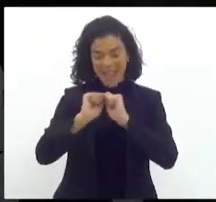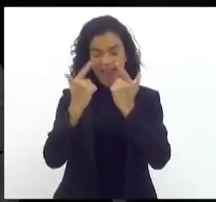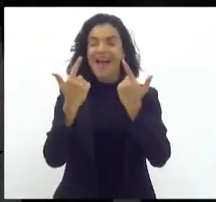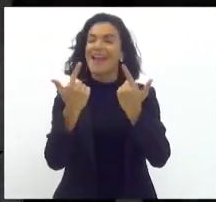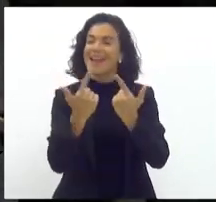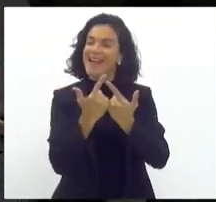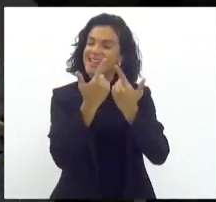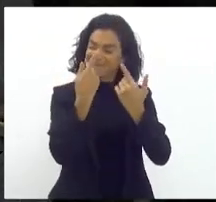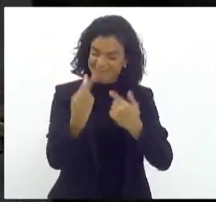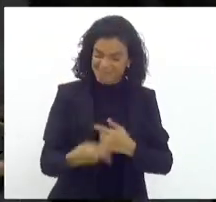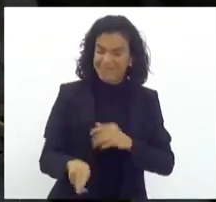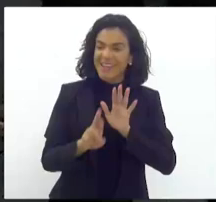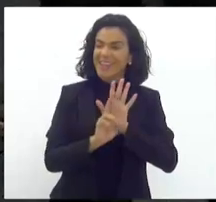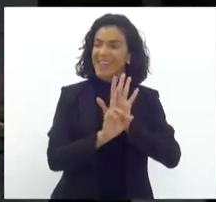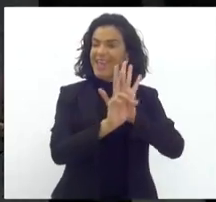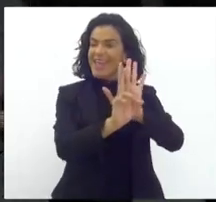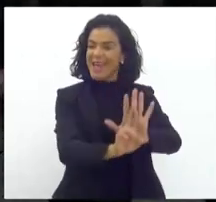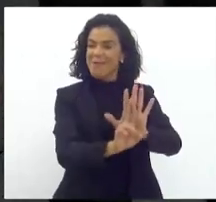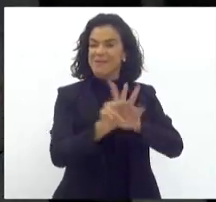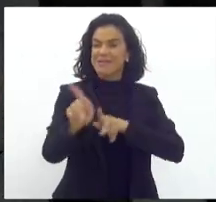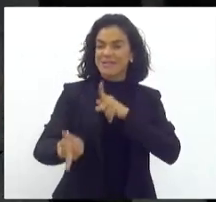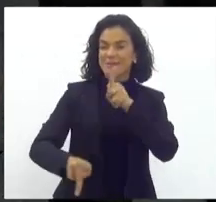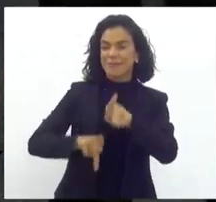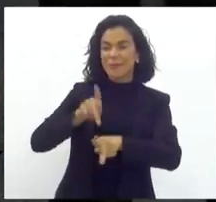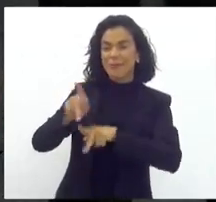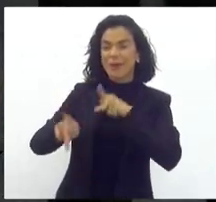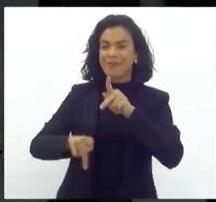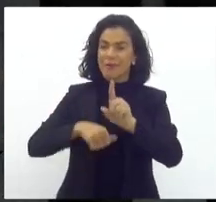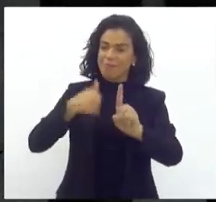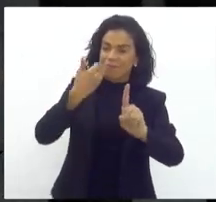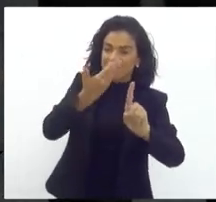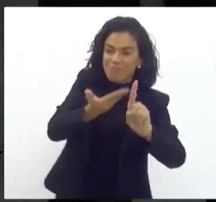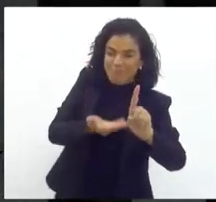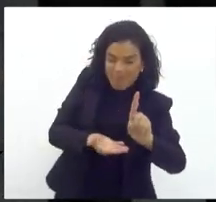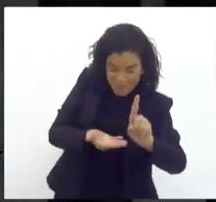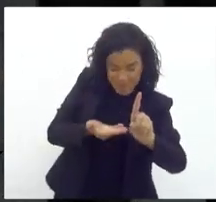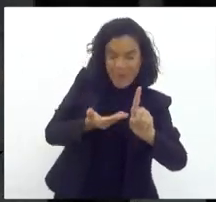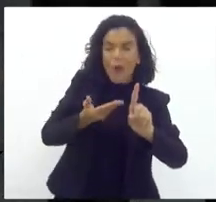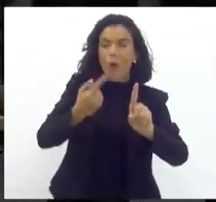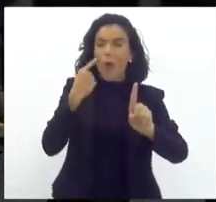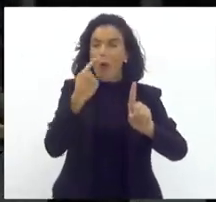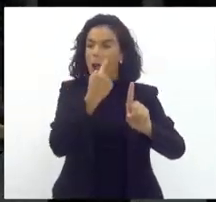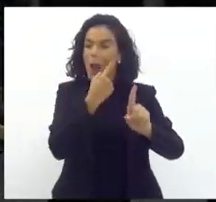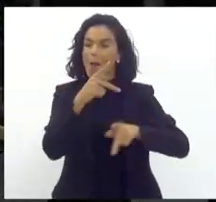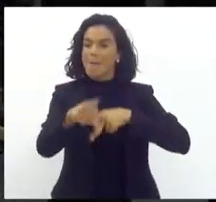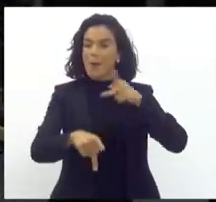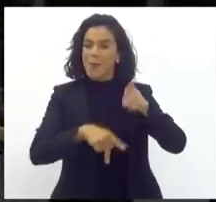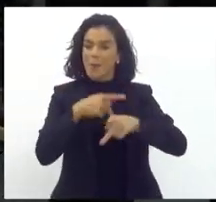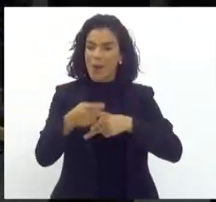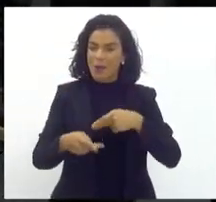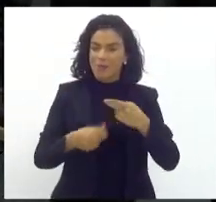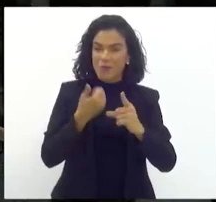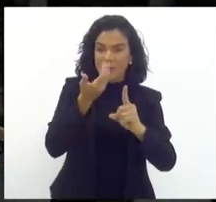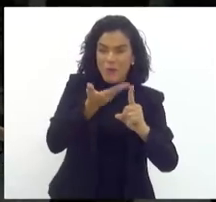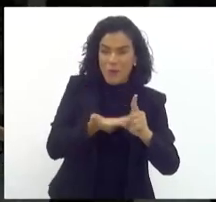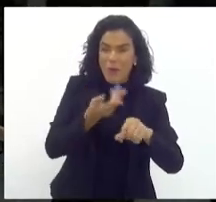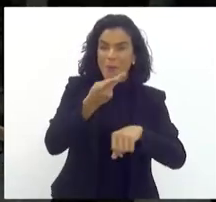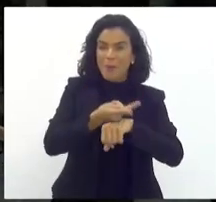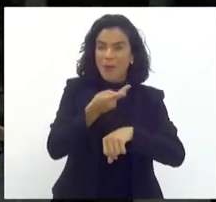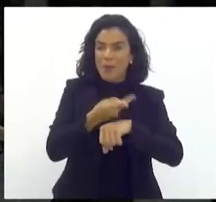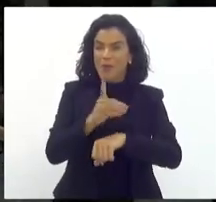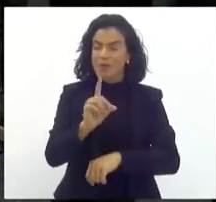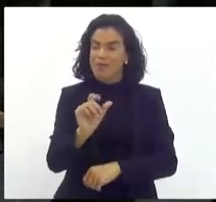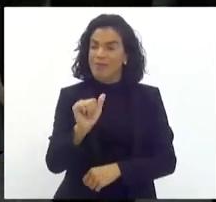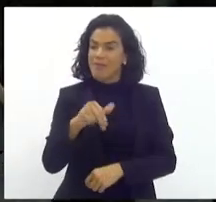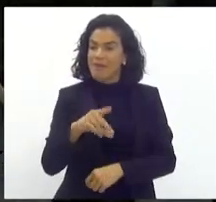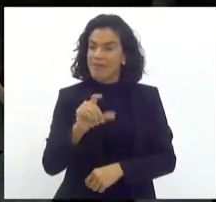que representa a voz do povo tenha esse olhar popular da concessão do prêmio Dandara